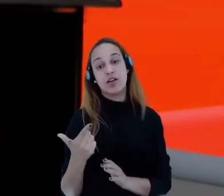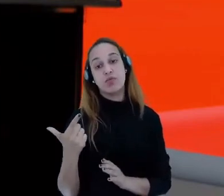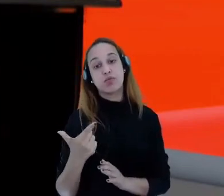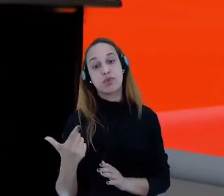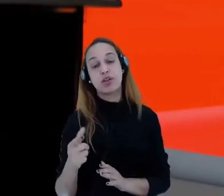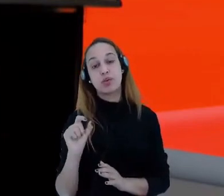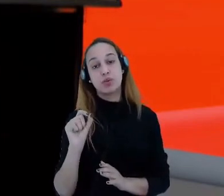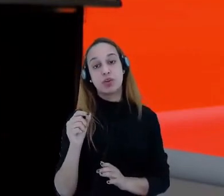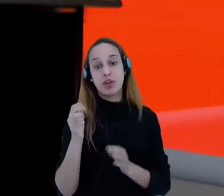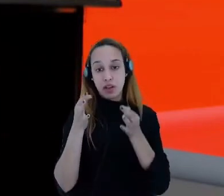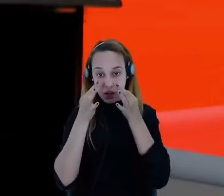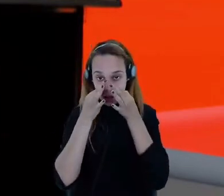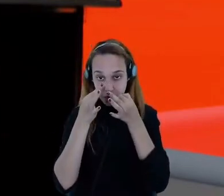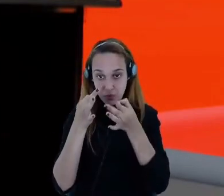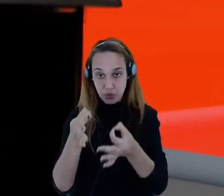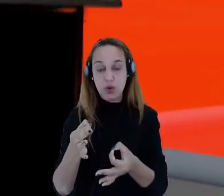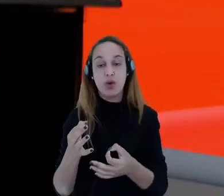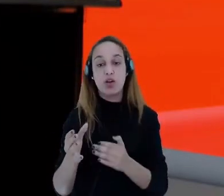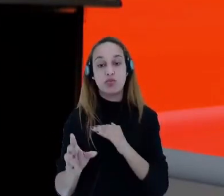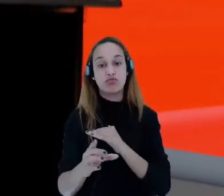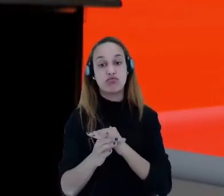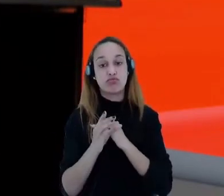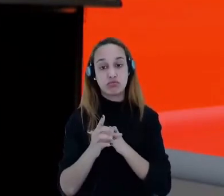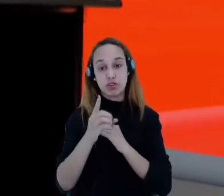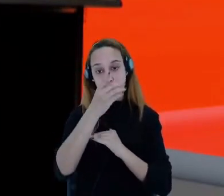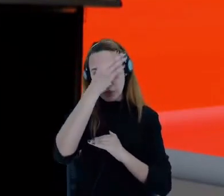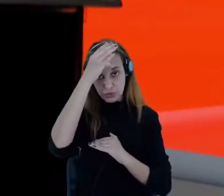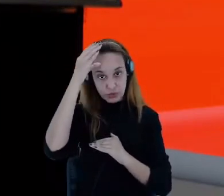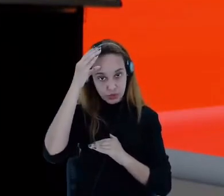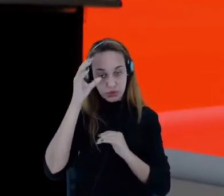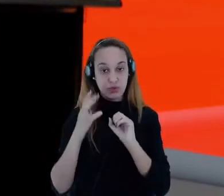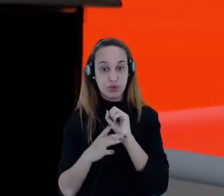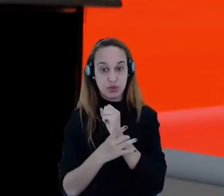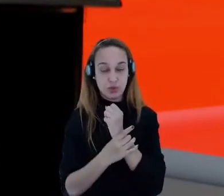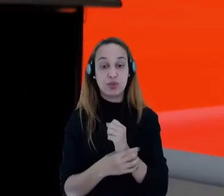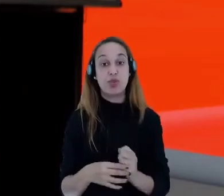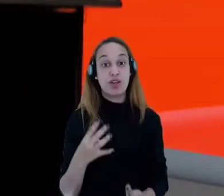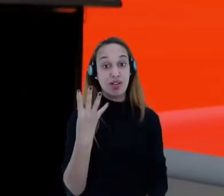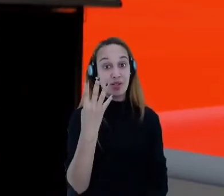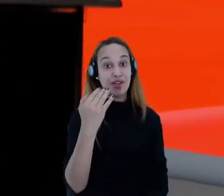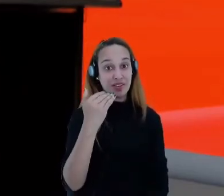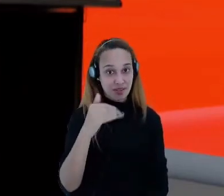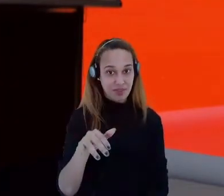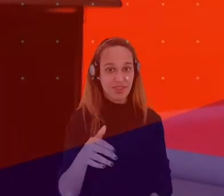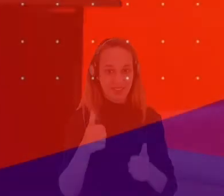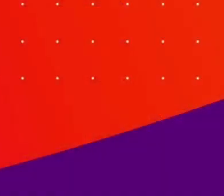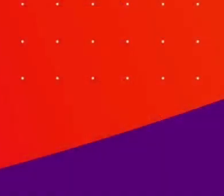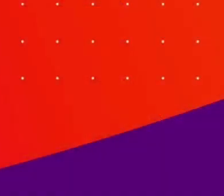seguros como consumidor de resseguro. Até às 16h30, até daqui a pouco.